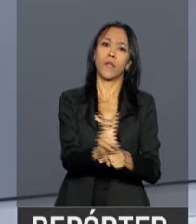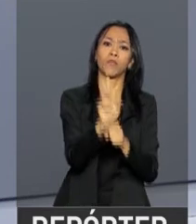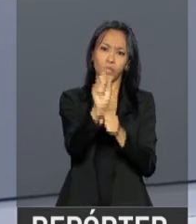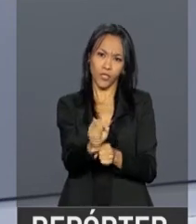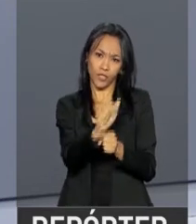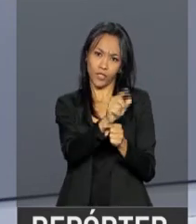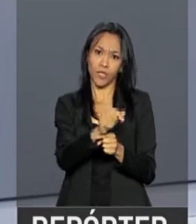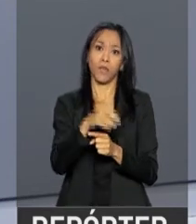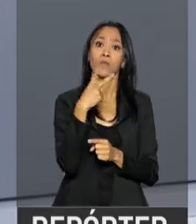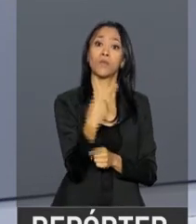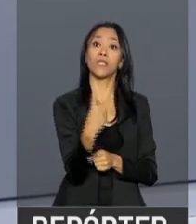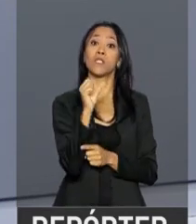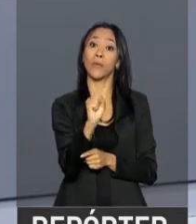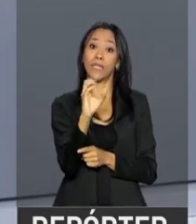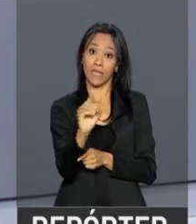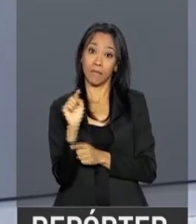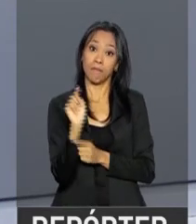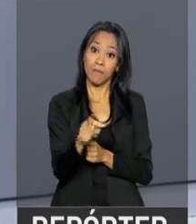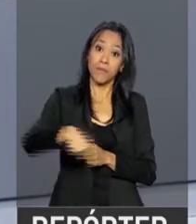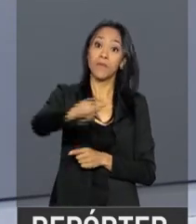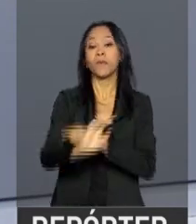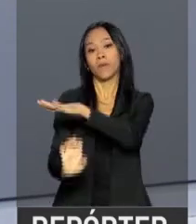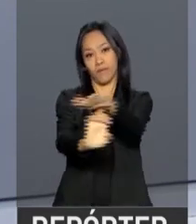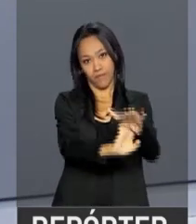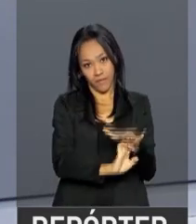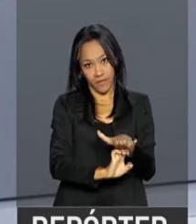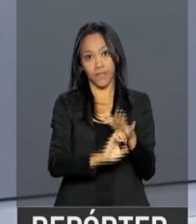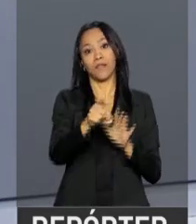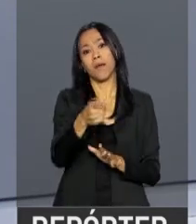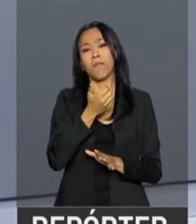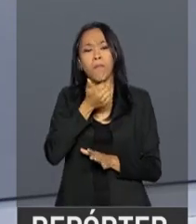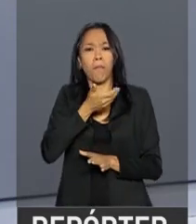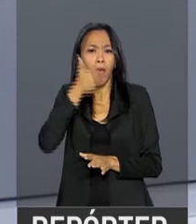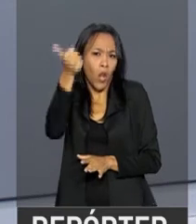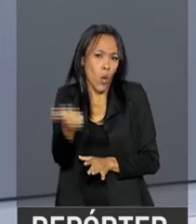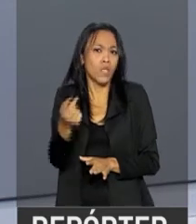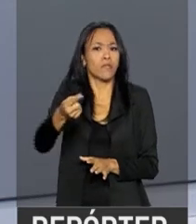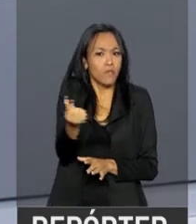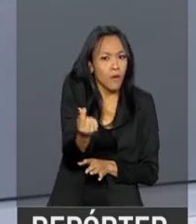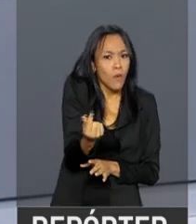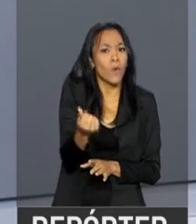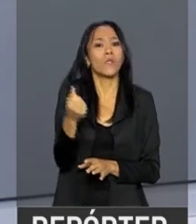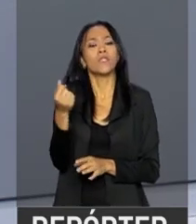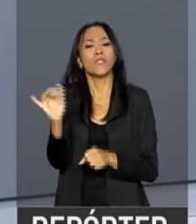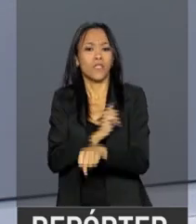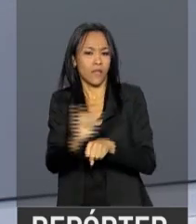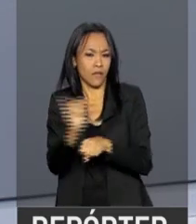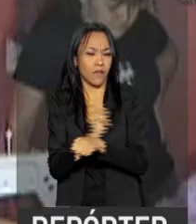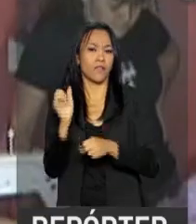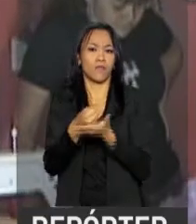mil pequenos negócios a parceria pretende reduzir a burocracia e oferecer melhores taxas com o auxílio de ferramentas tecnológicas